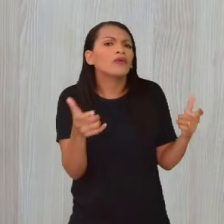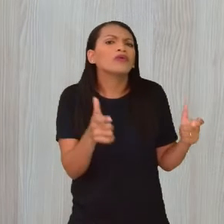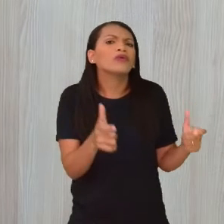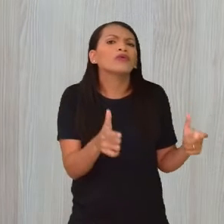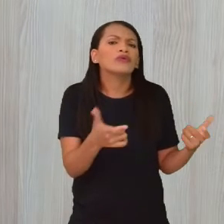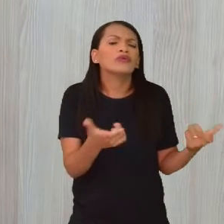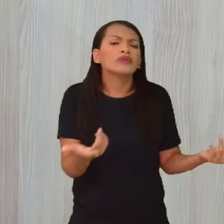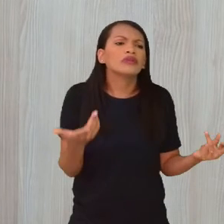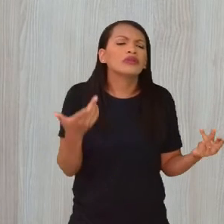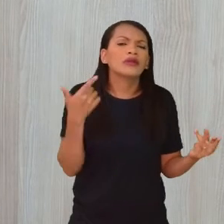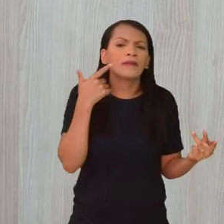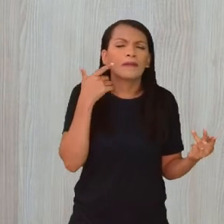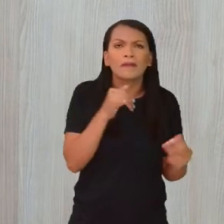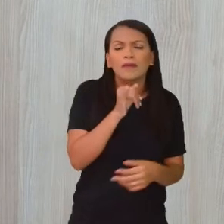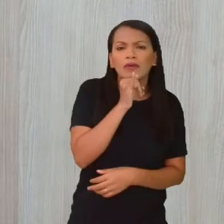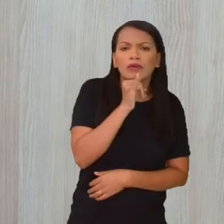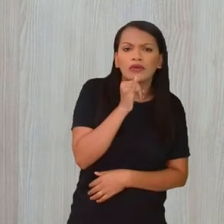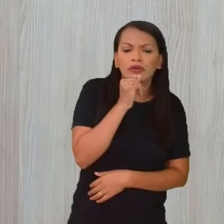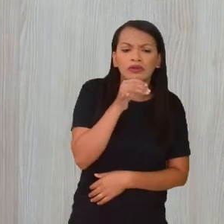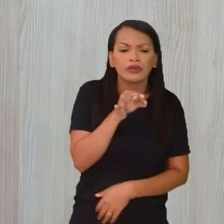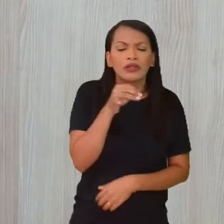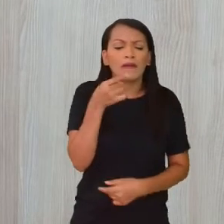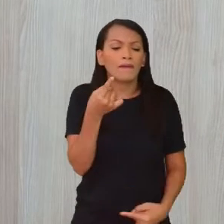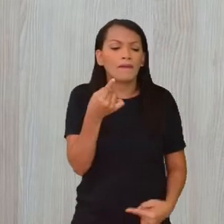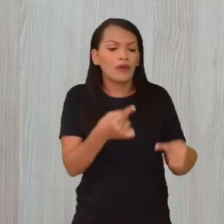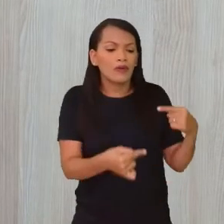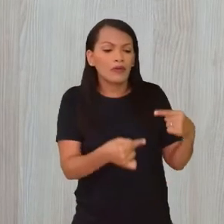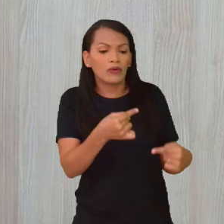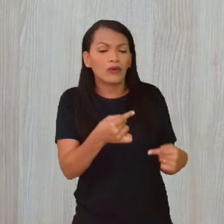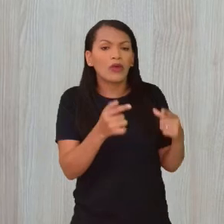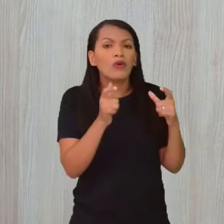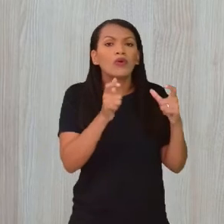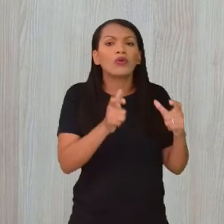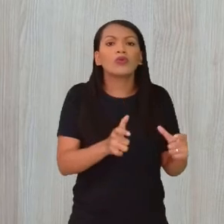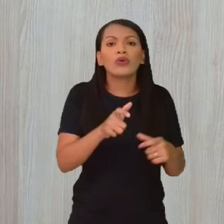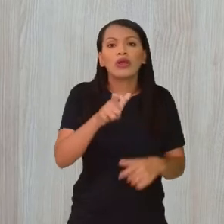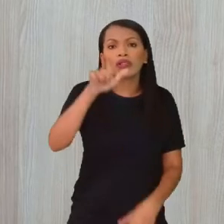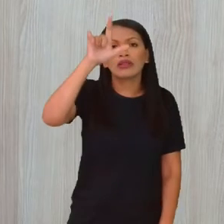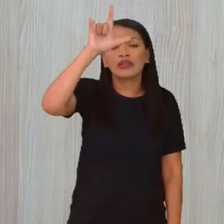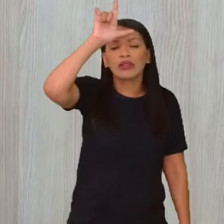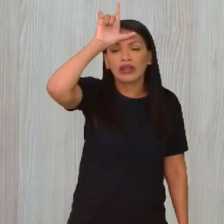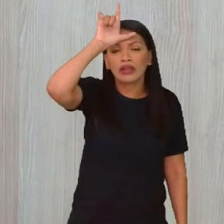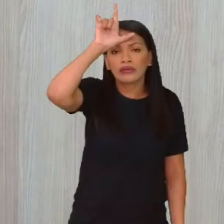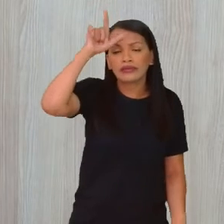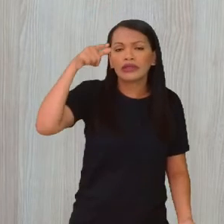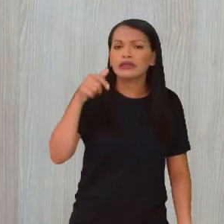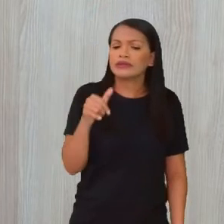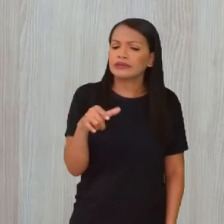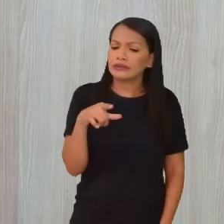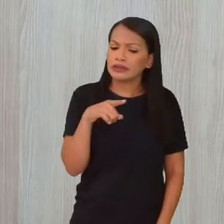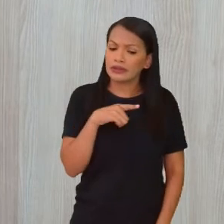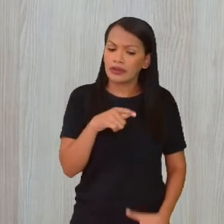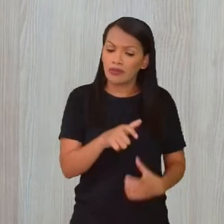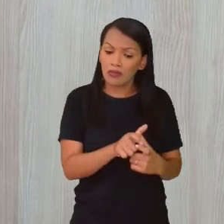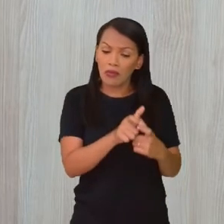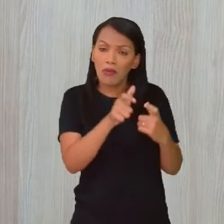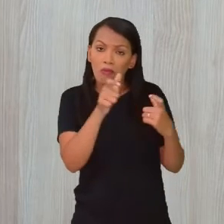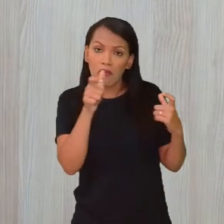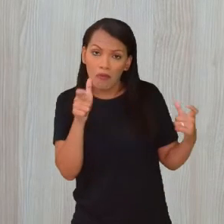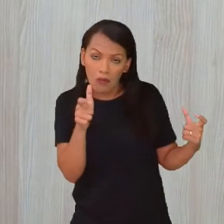na representatividade, por exemplo, da política, em lugares de liderança, né? Exatamente. Se a gente tem a maior população,